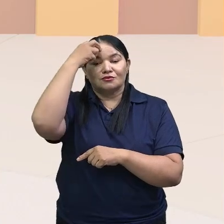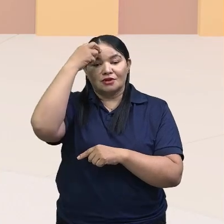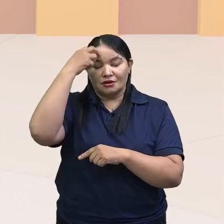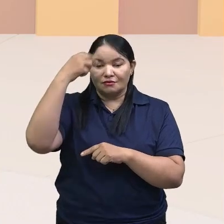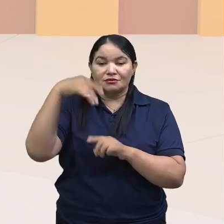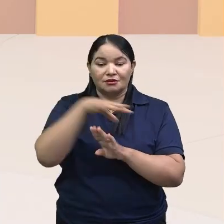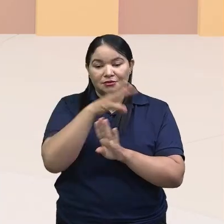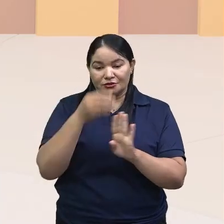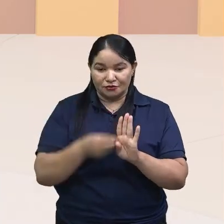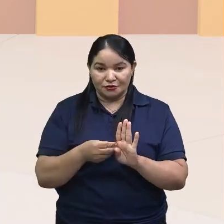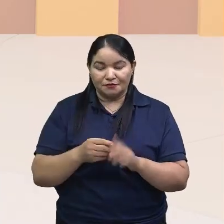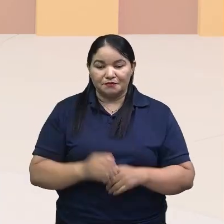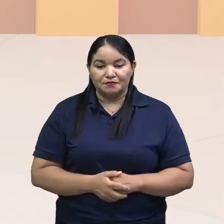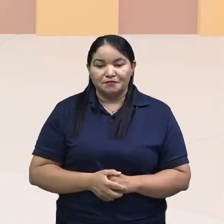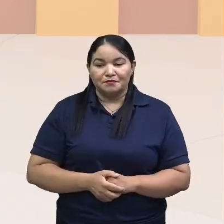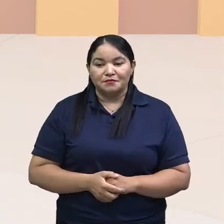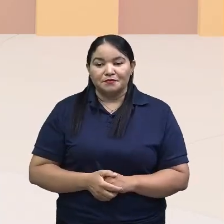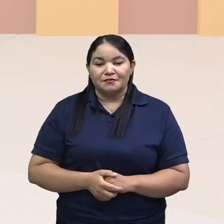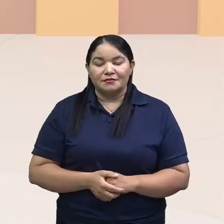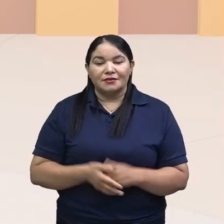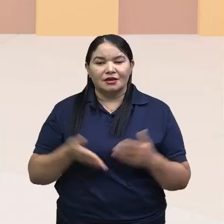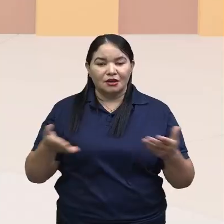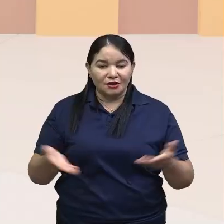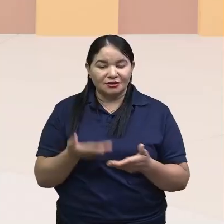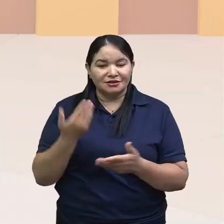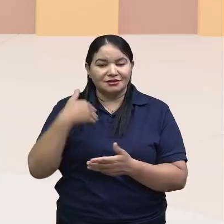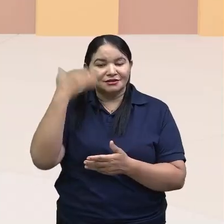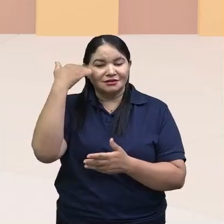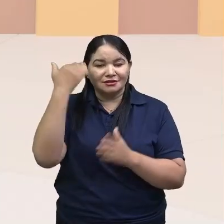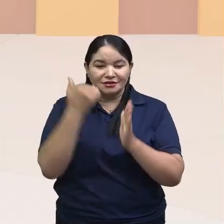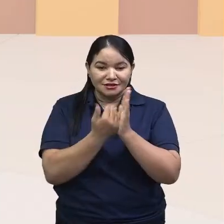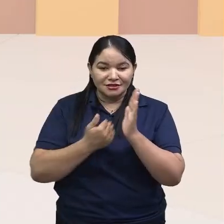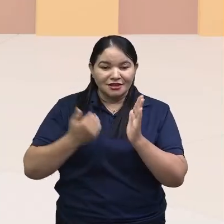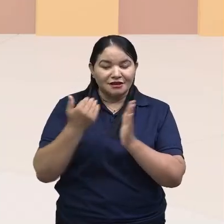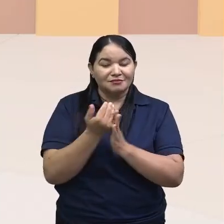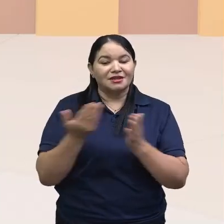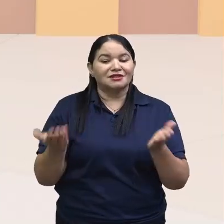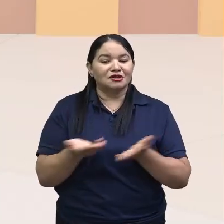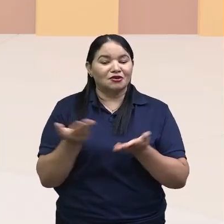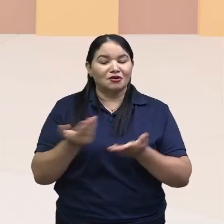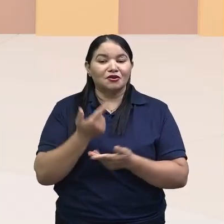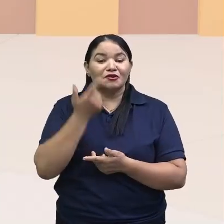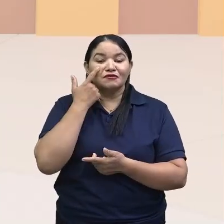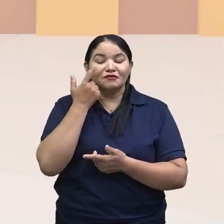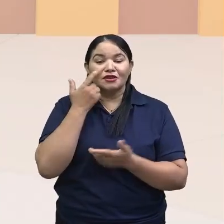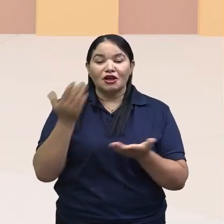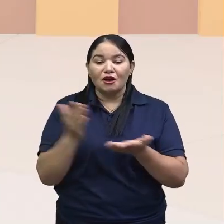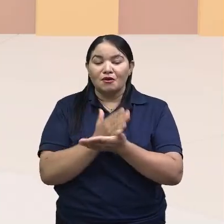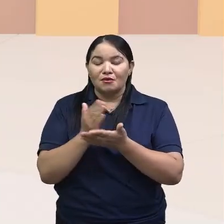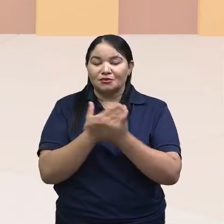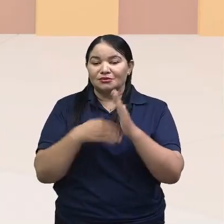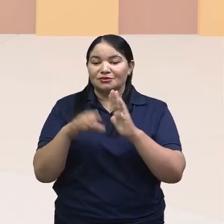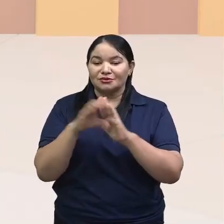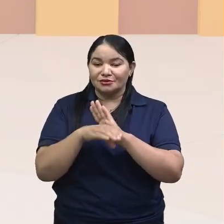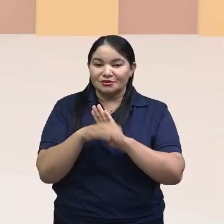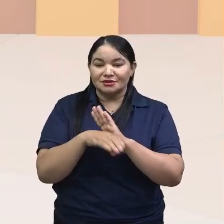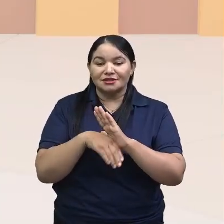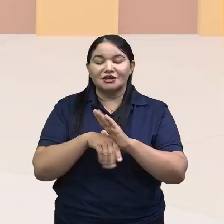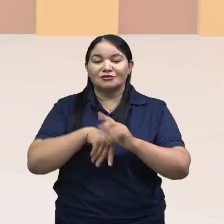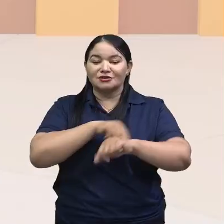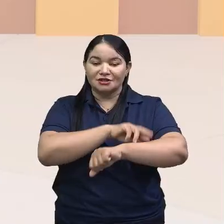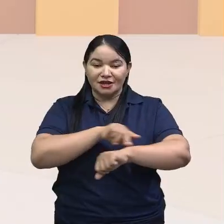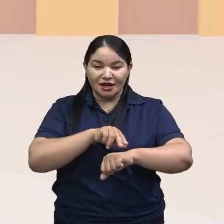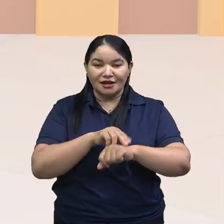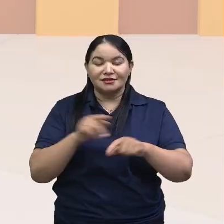na Amazônia. E para a gente entender um pouquinho mais, vamos entrar nos conceitos, de raça